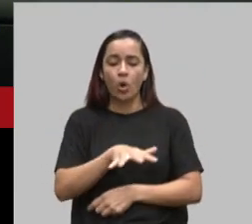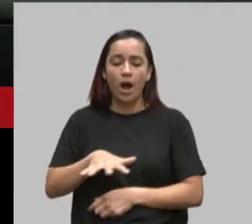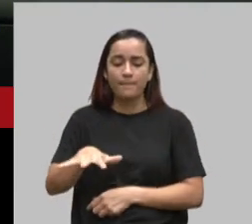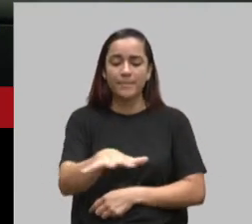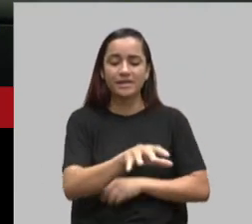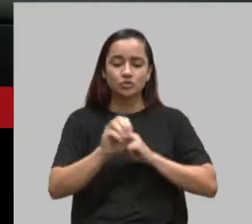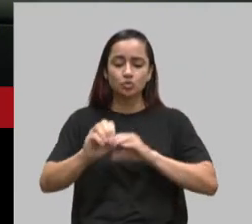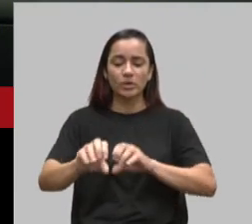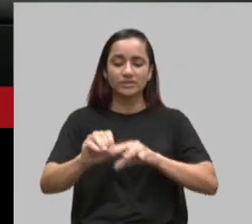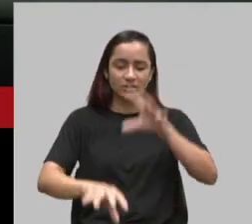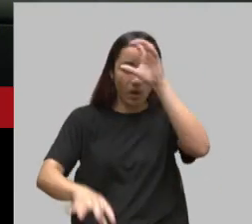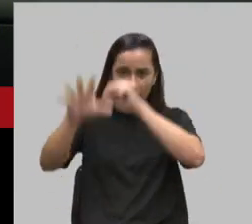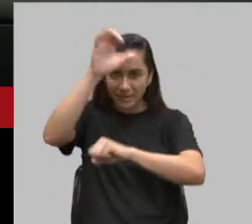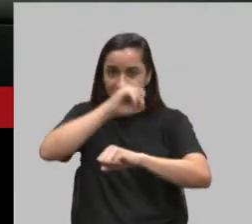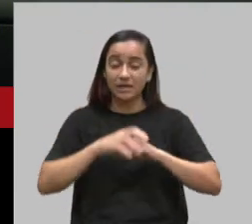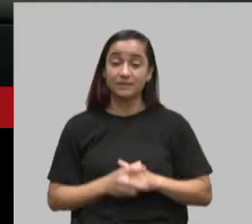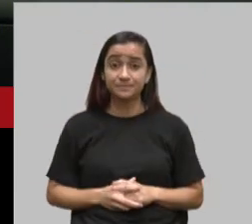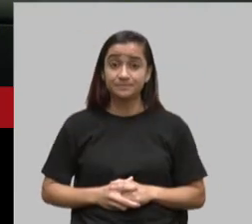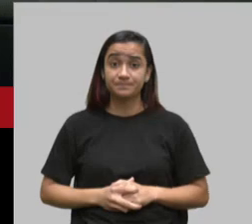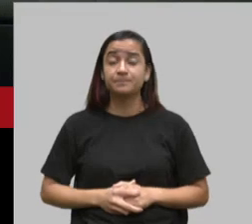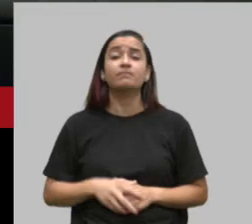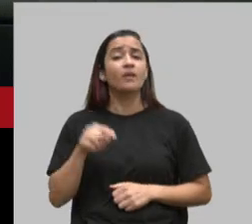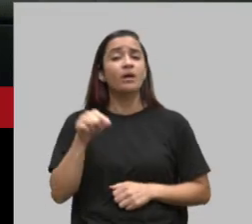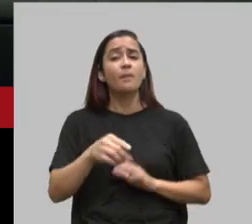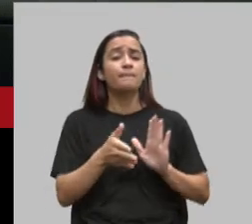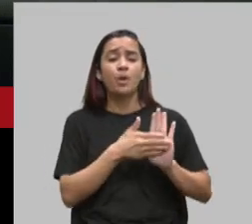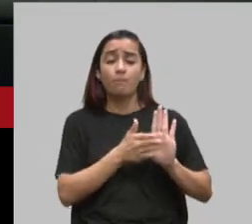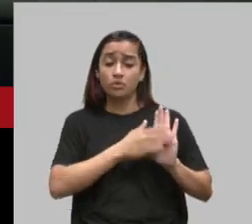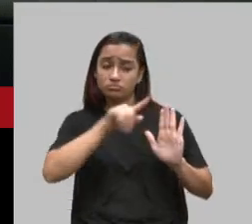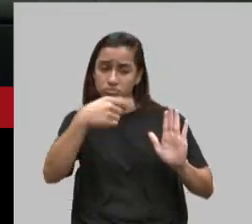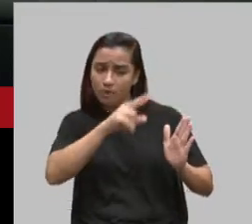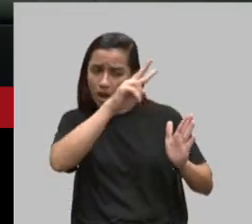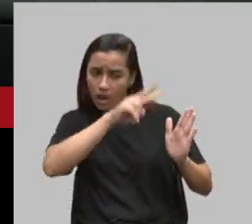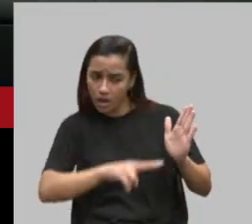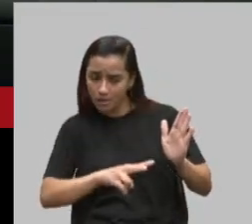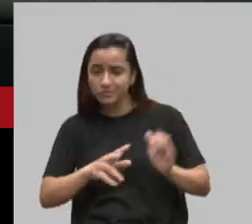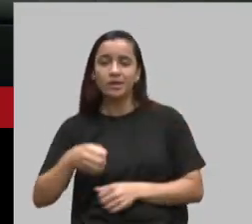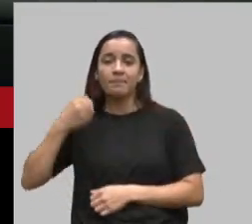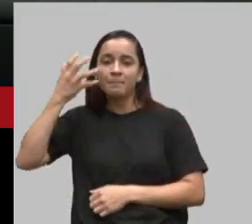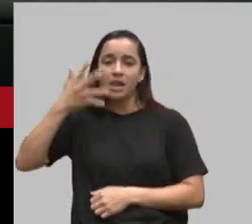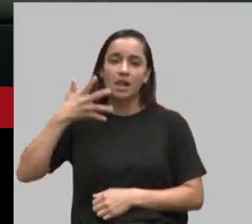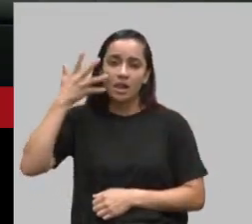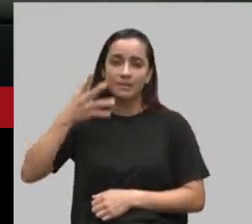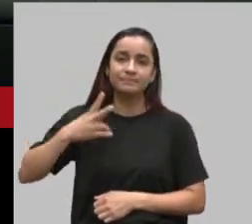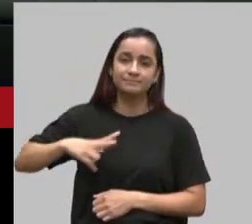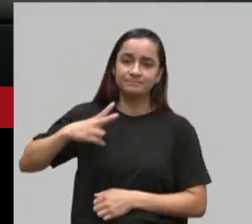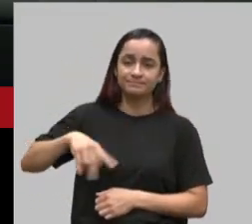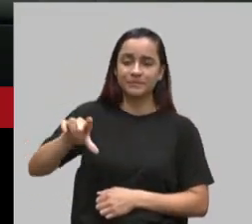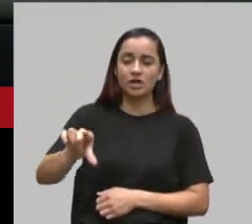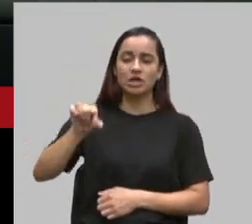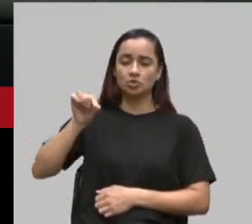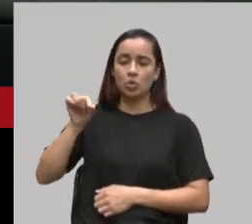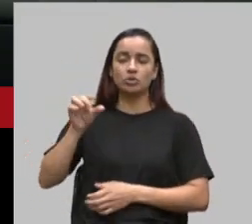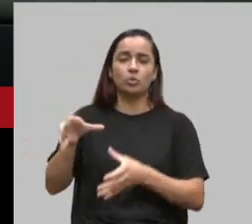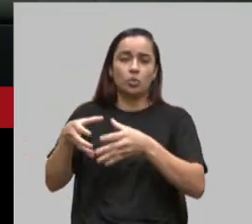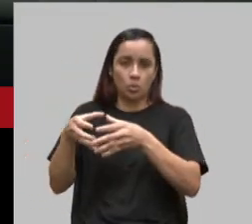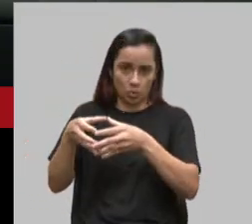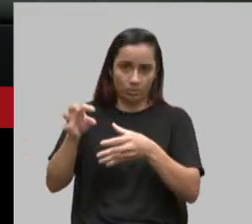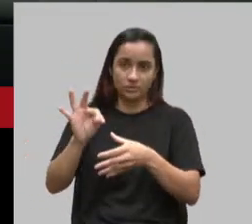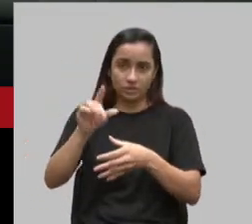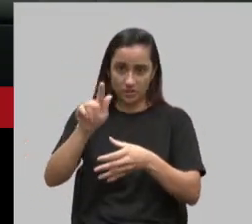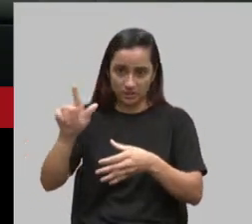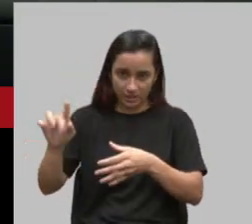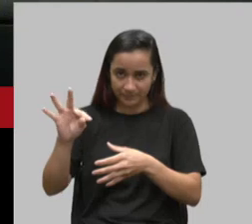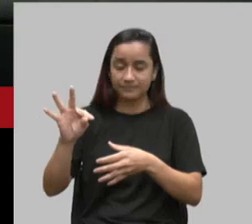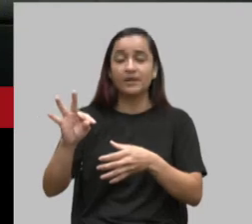aprendizagem após a leitura da proposta a palavra será dada ao participante que foi eleito no grupo de trabalho para apresentar seus argumentos